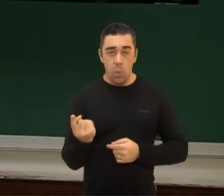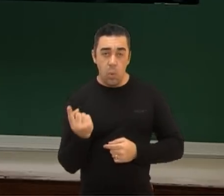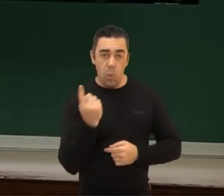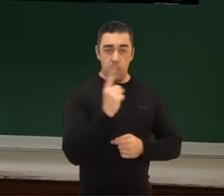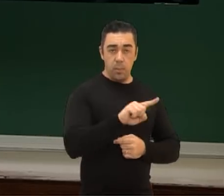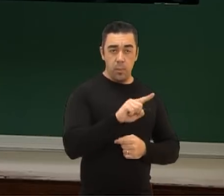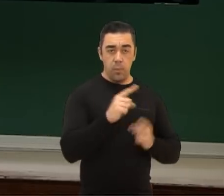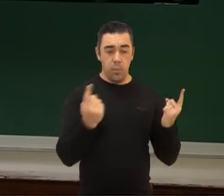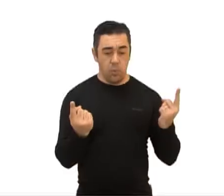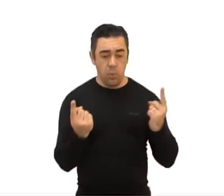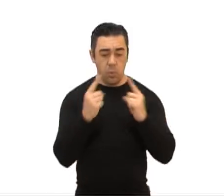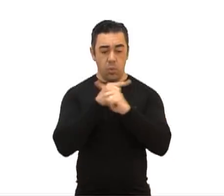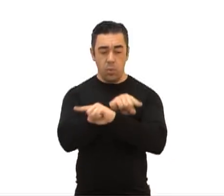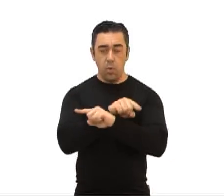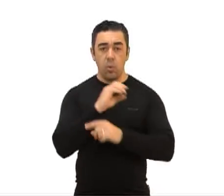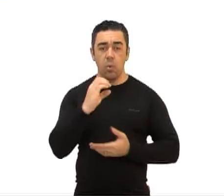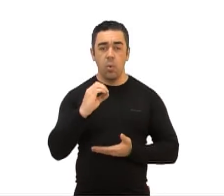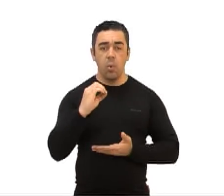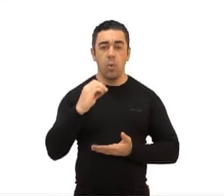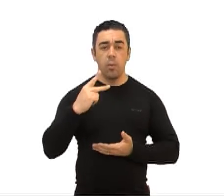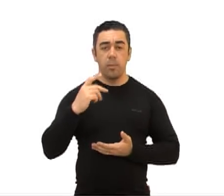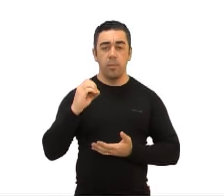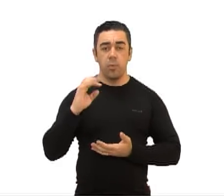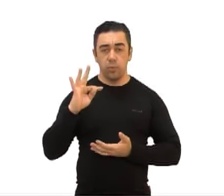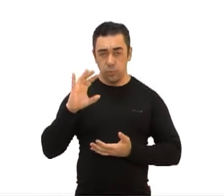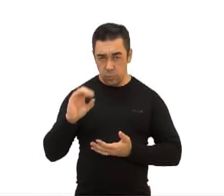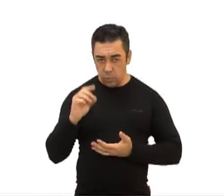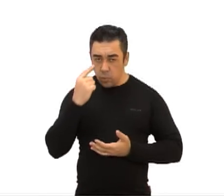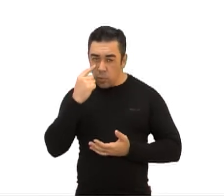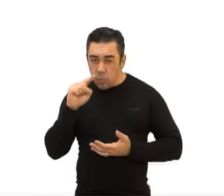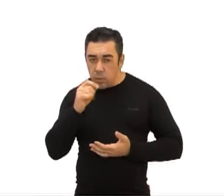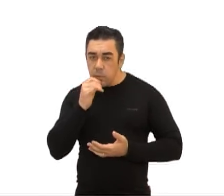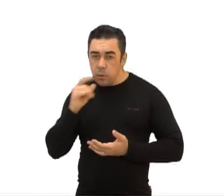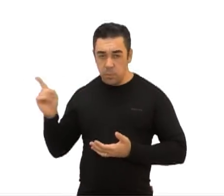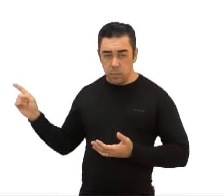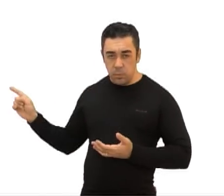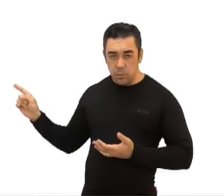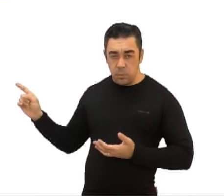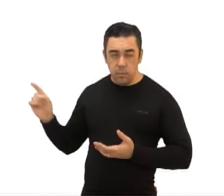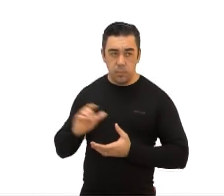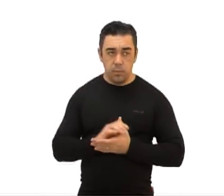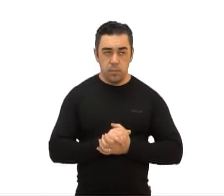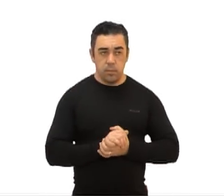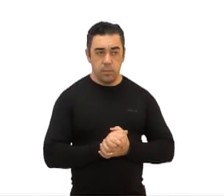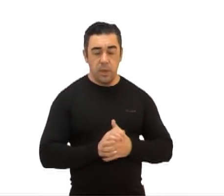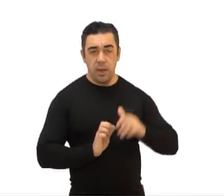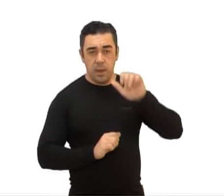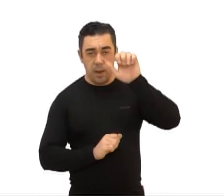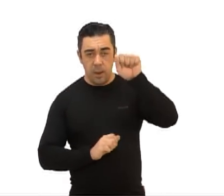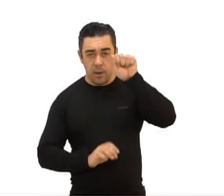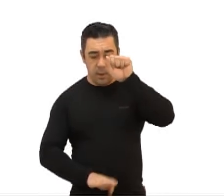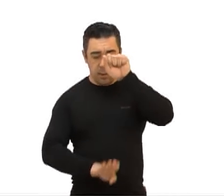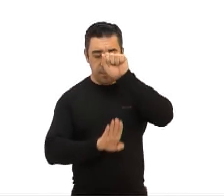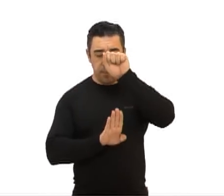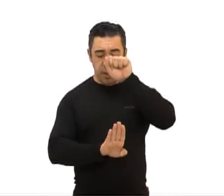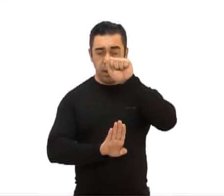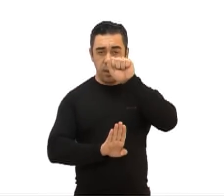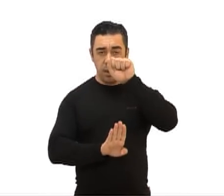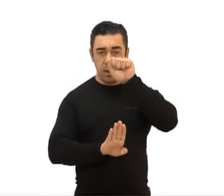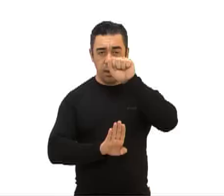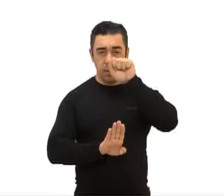Quais ângulos são esses aqui? Então vejamos esse exemplo aqui. O ângulo A e o ângulo B, eles